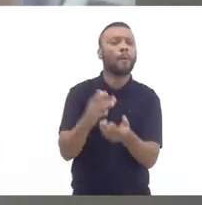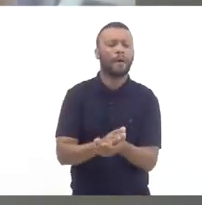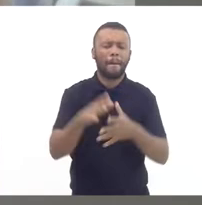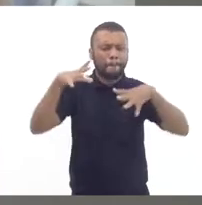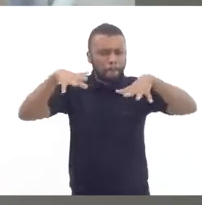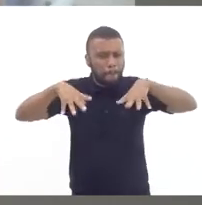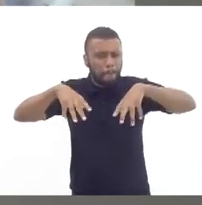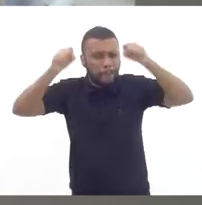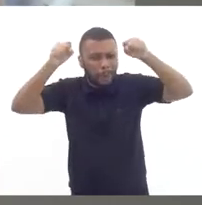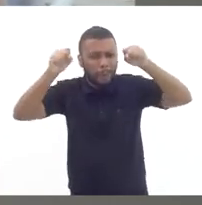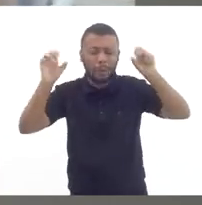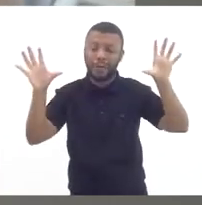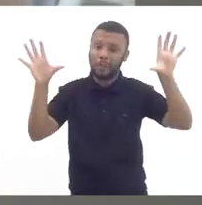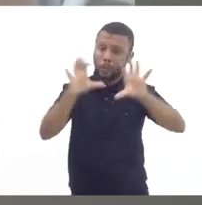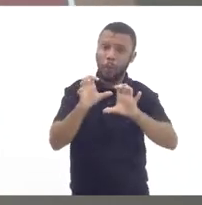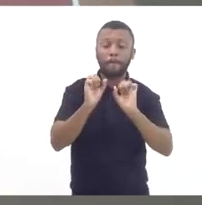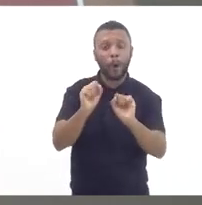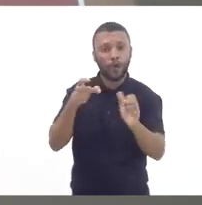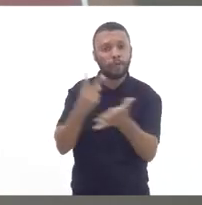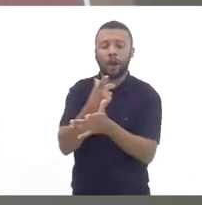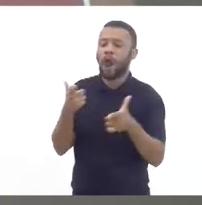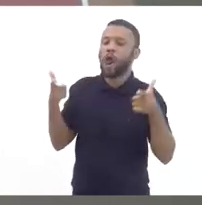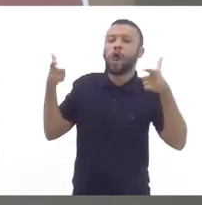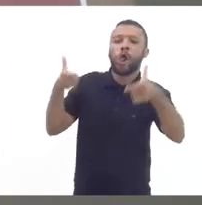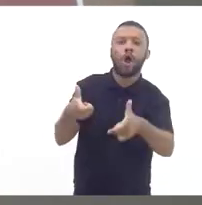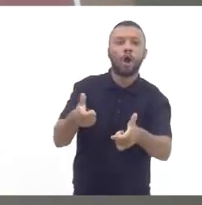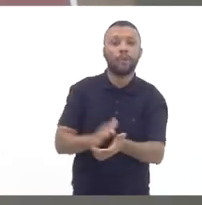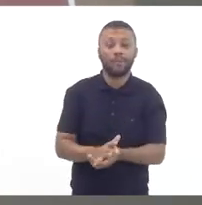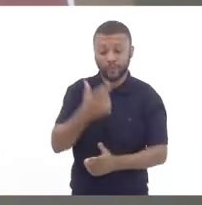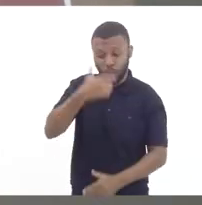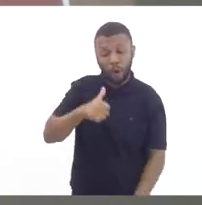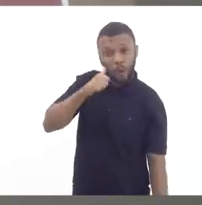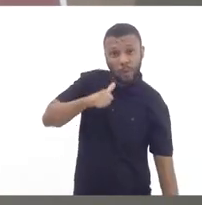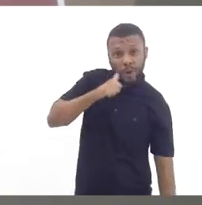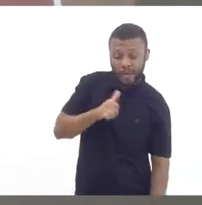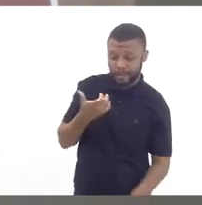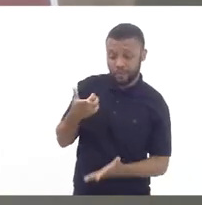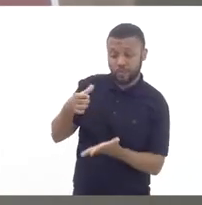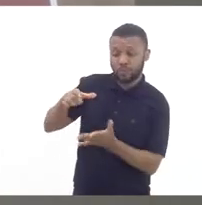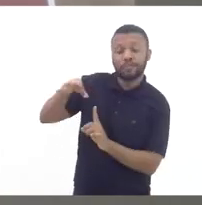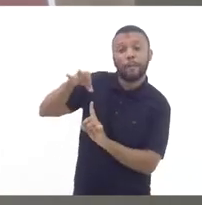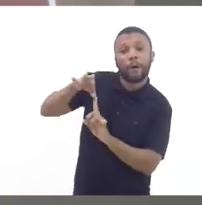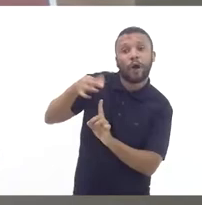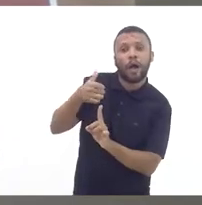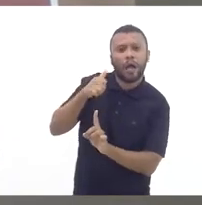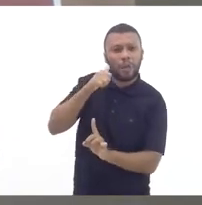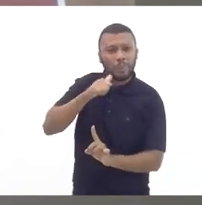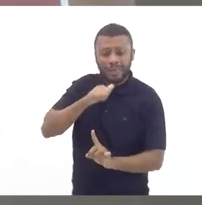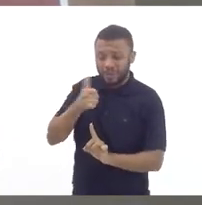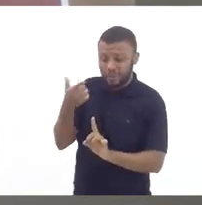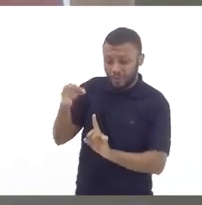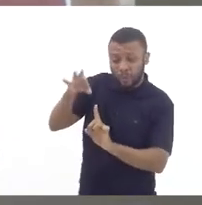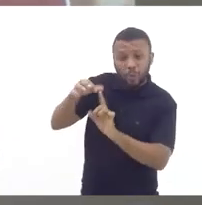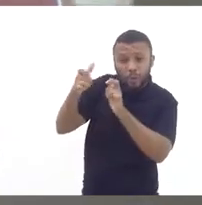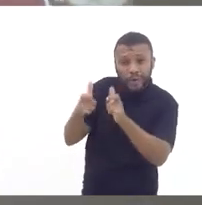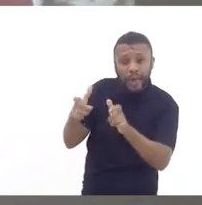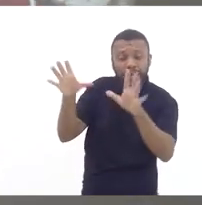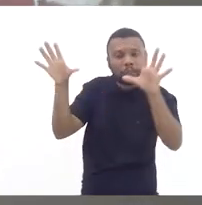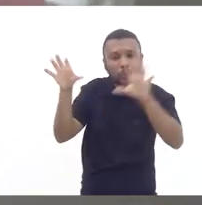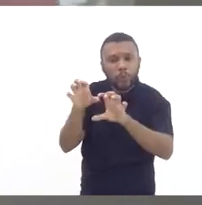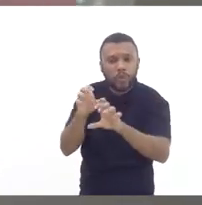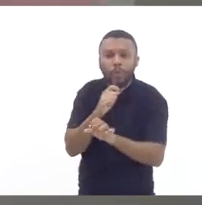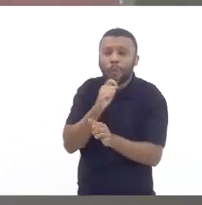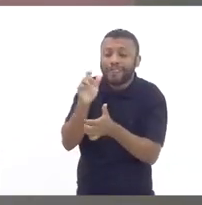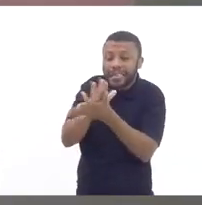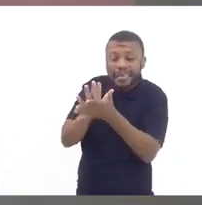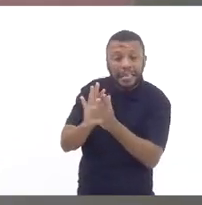ainda. Enquanto se assaltado, né? Como mulher, numa estação escura à noite, se não tiver movimento, como é que você se sente? É perigoso, né? E